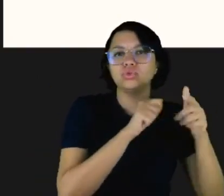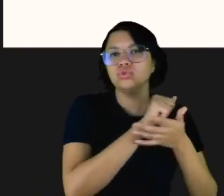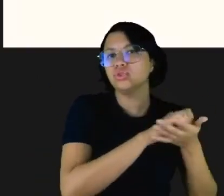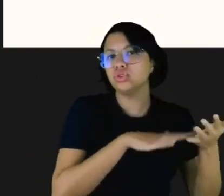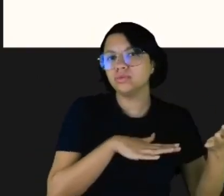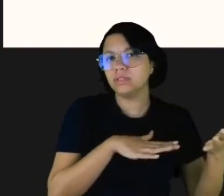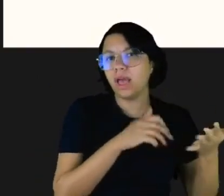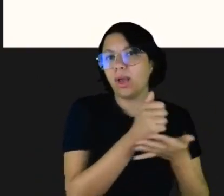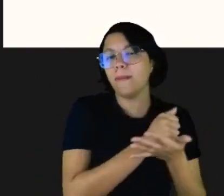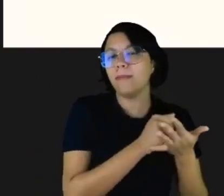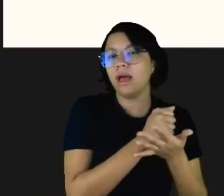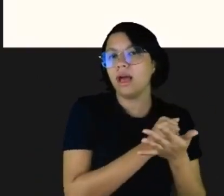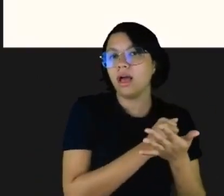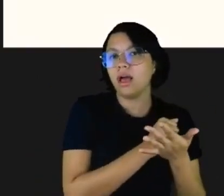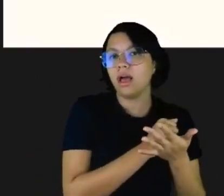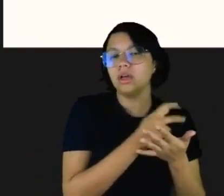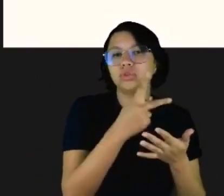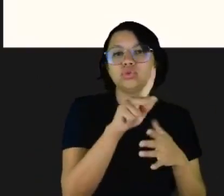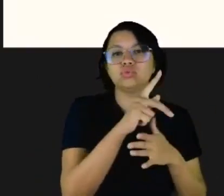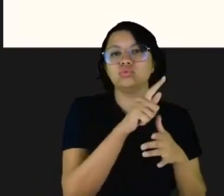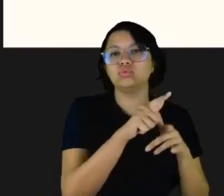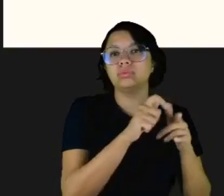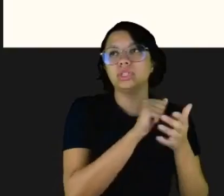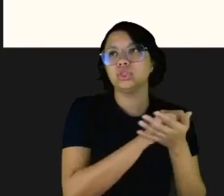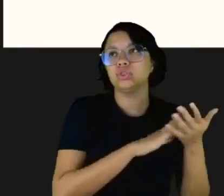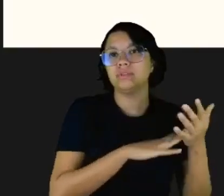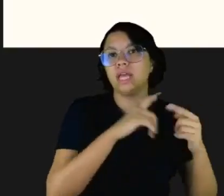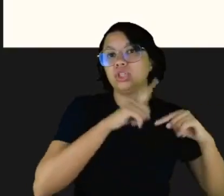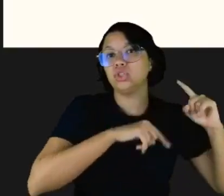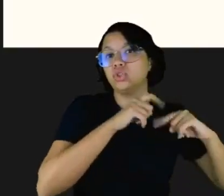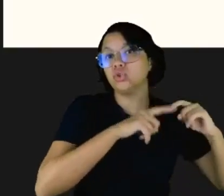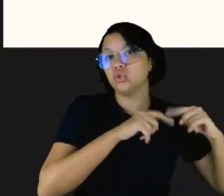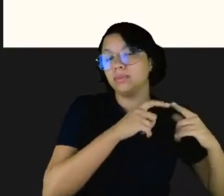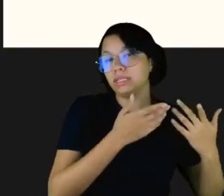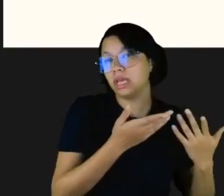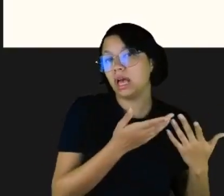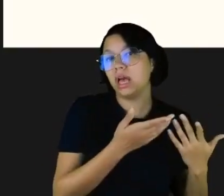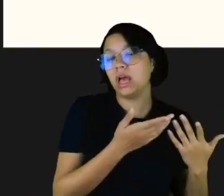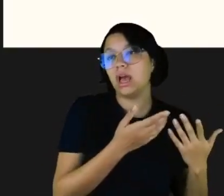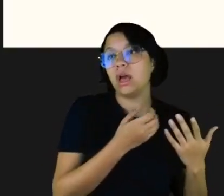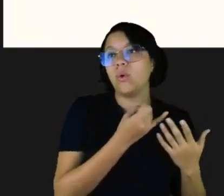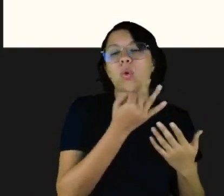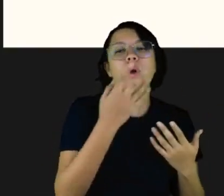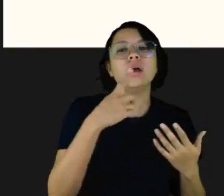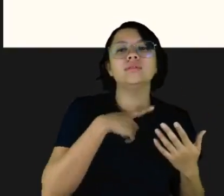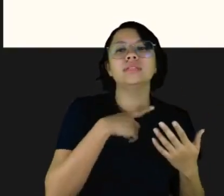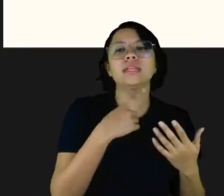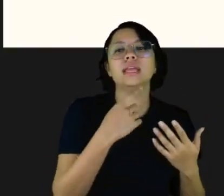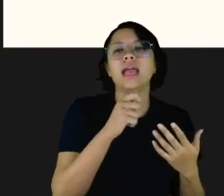atividades básicas, as suas atividades instrumentais, o quanto ele tem